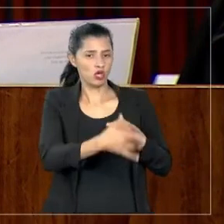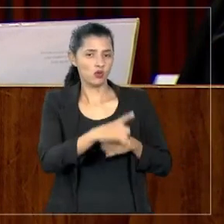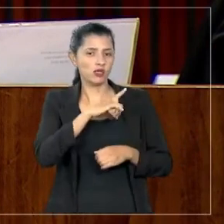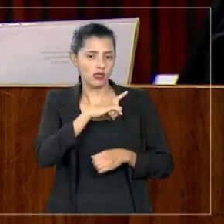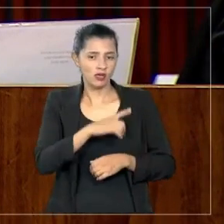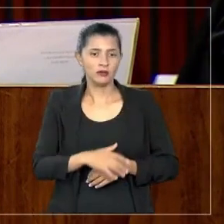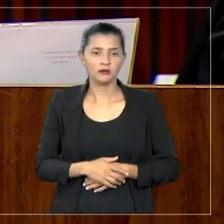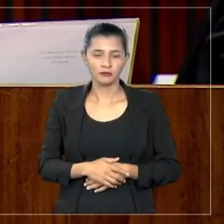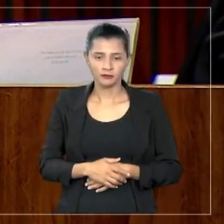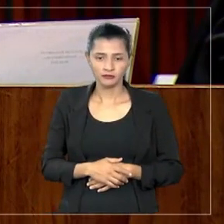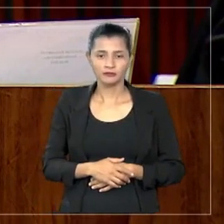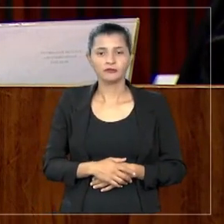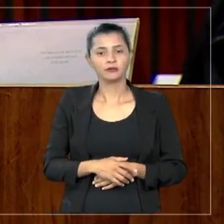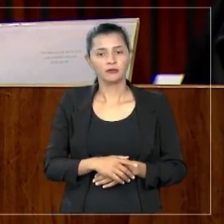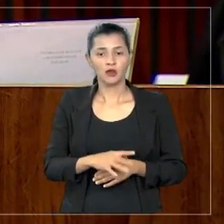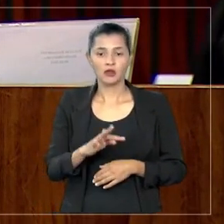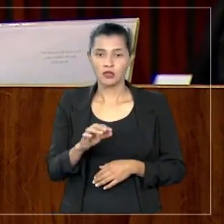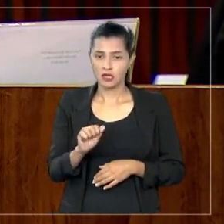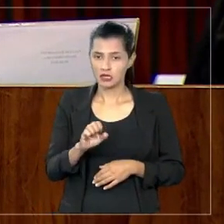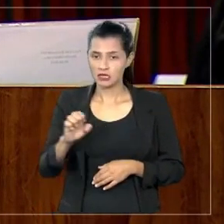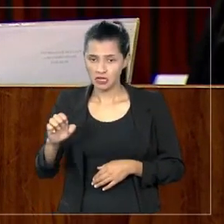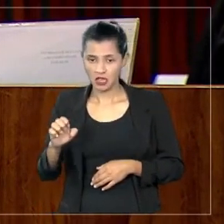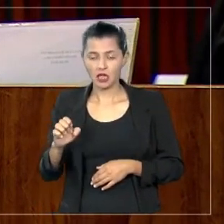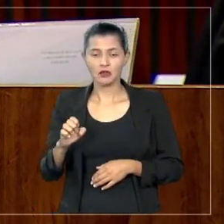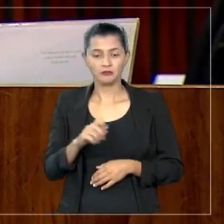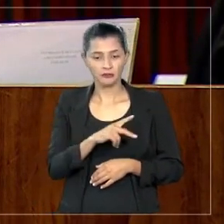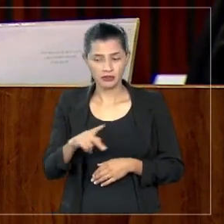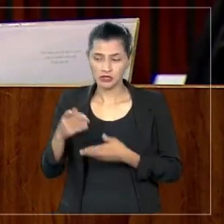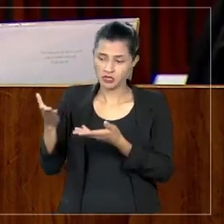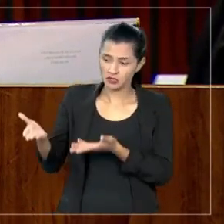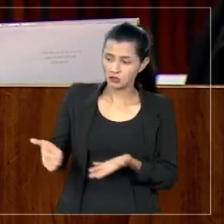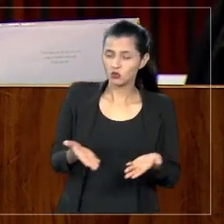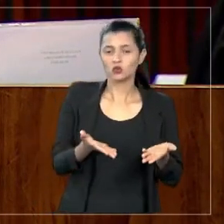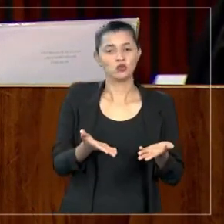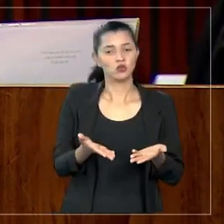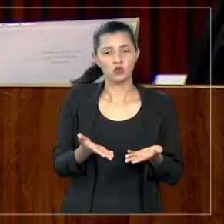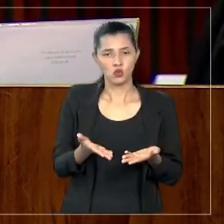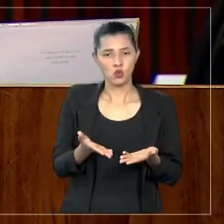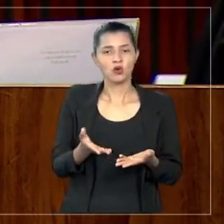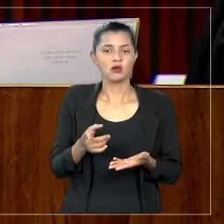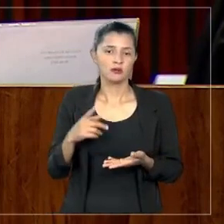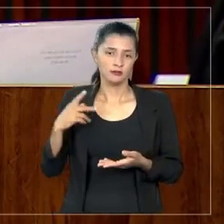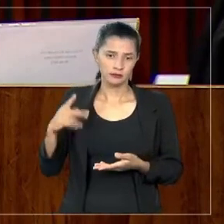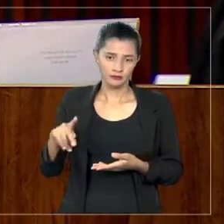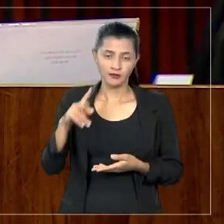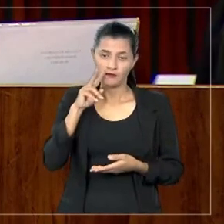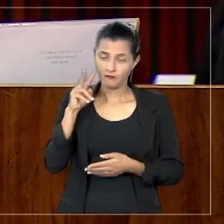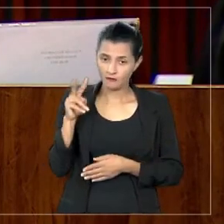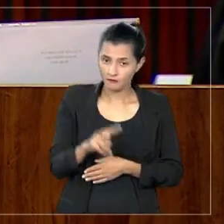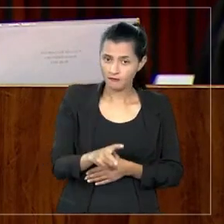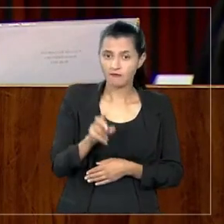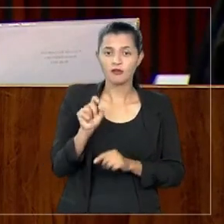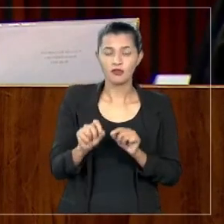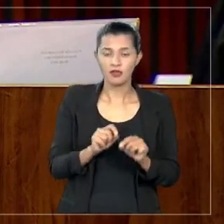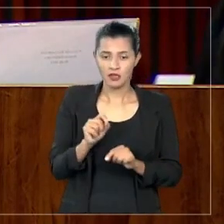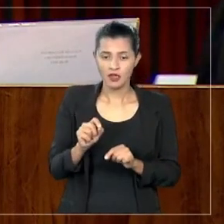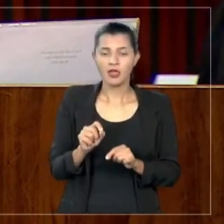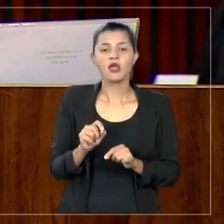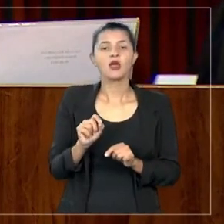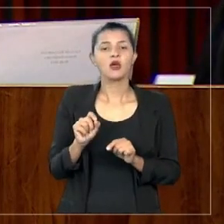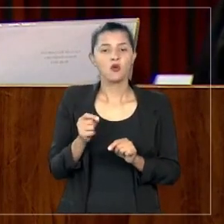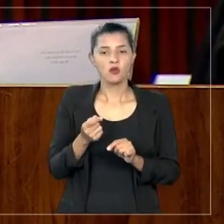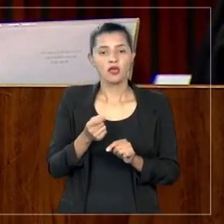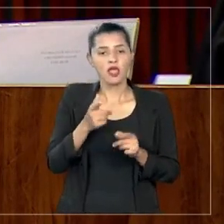Tribunal Superior Eleitoral, na presidência de Vossa Excelência, não apenas verá a